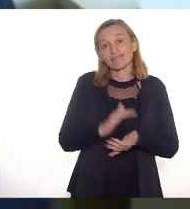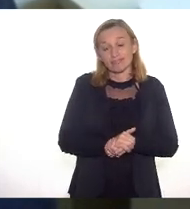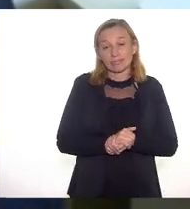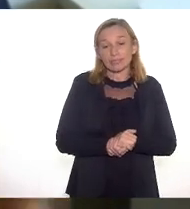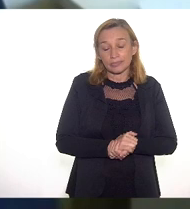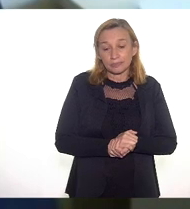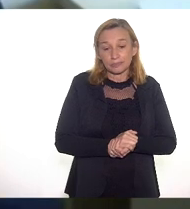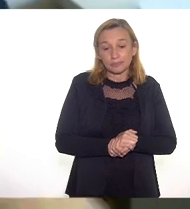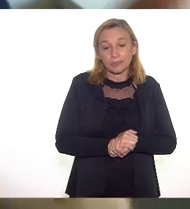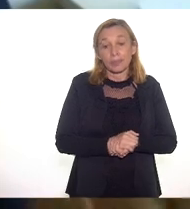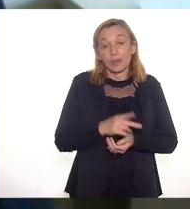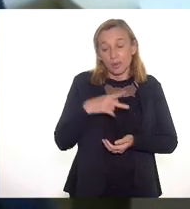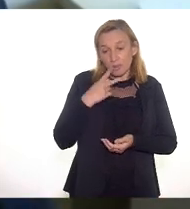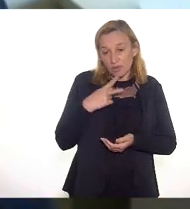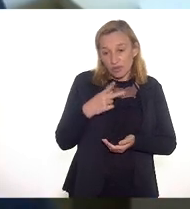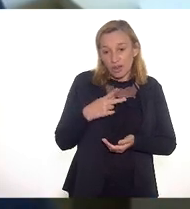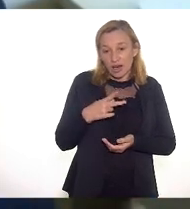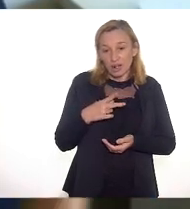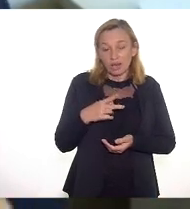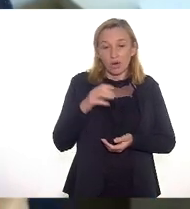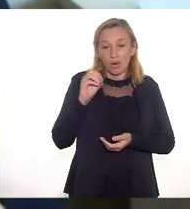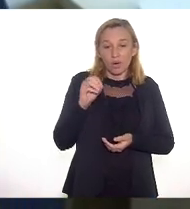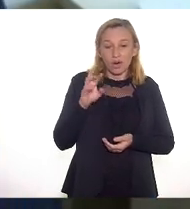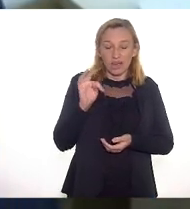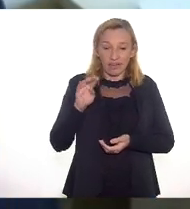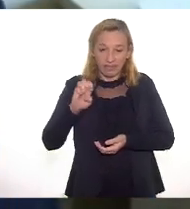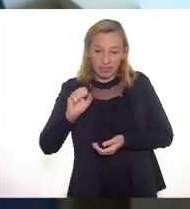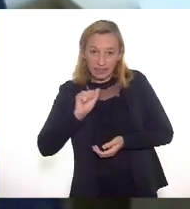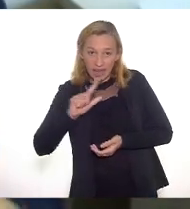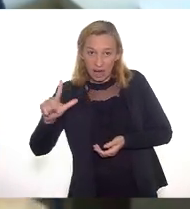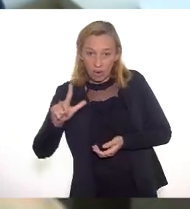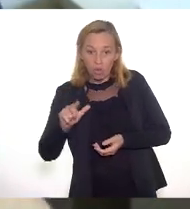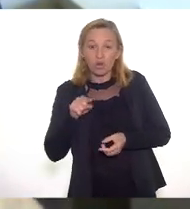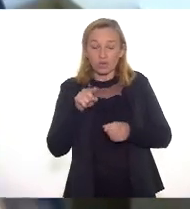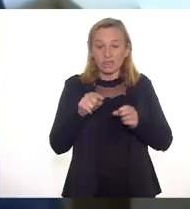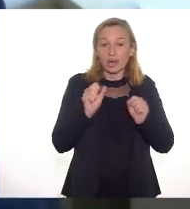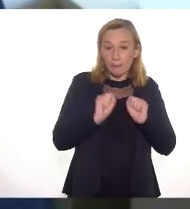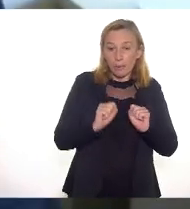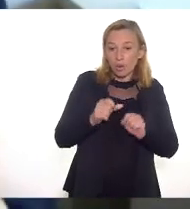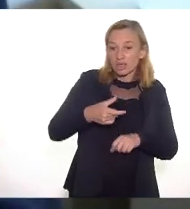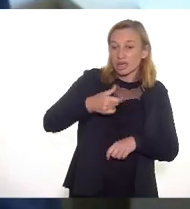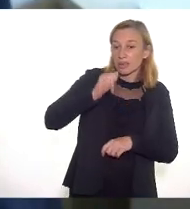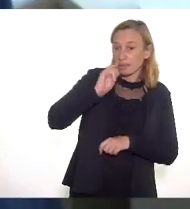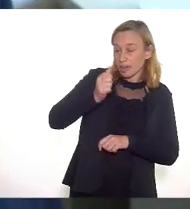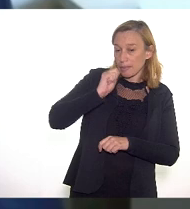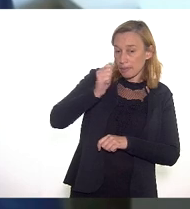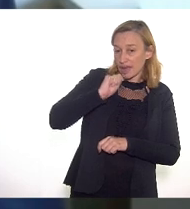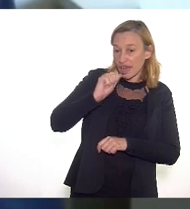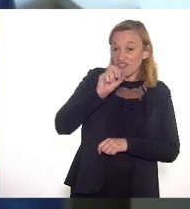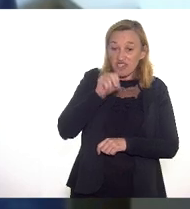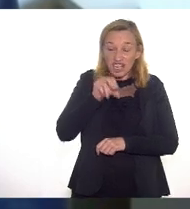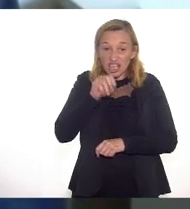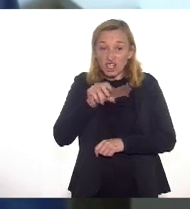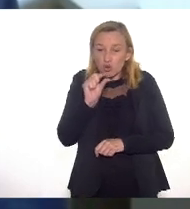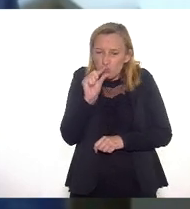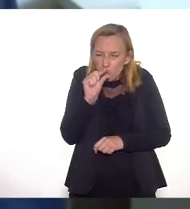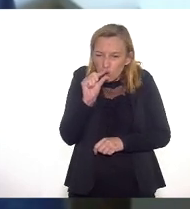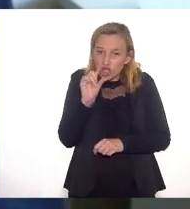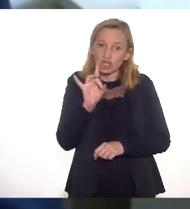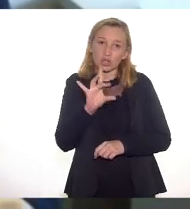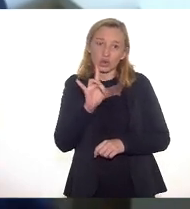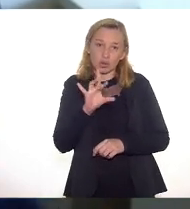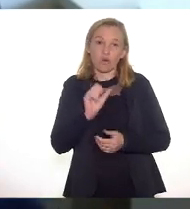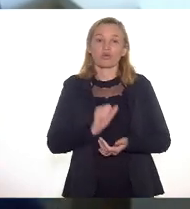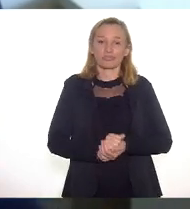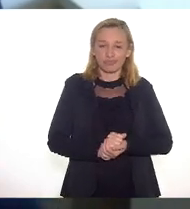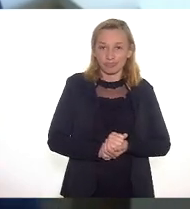dosagem. Como diz dos orientais, você pode beber até veneno, desde que seja um pouquinho, na dosagem inferior,